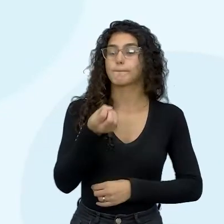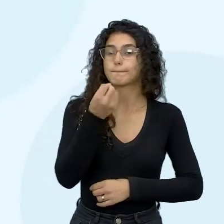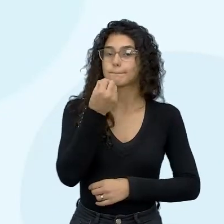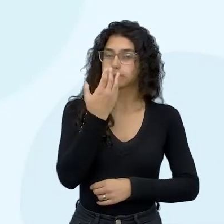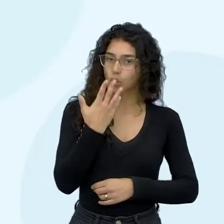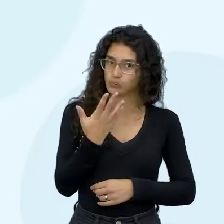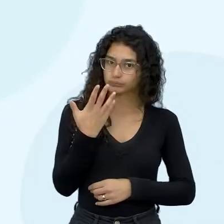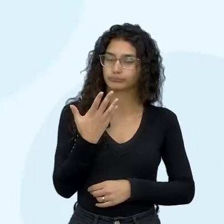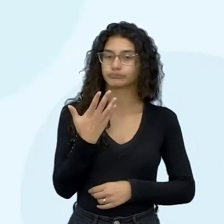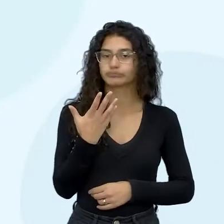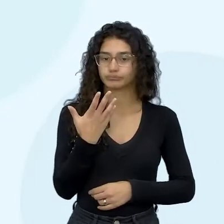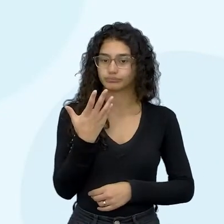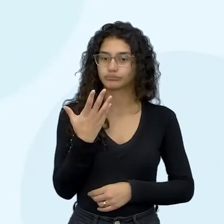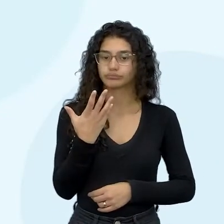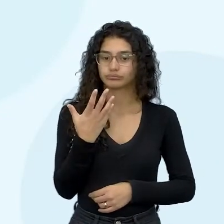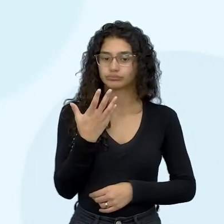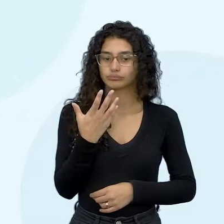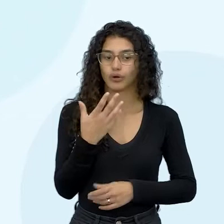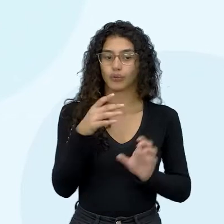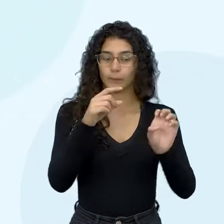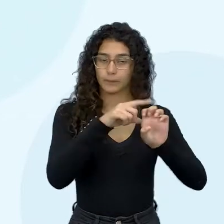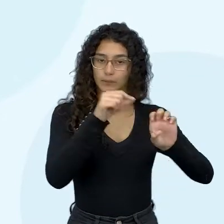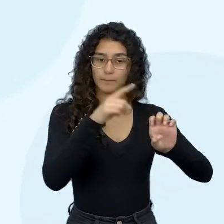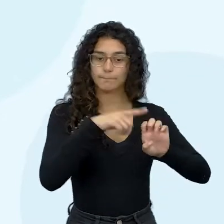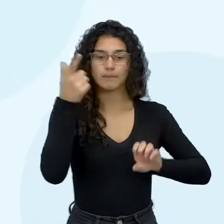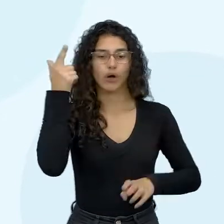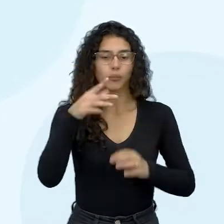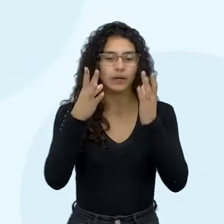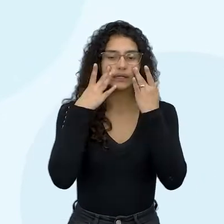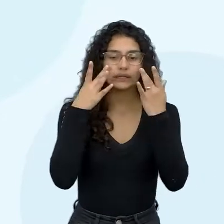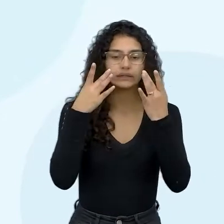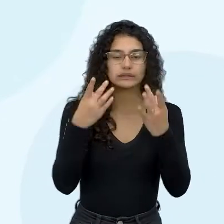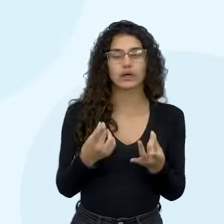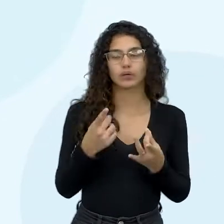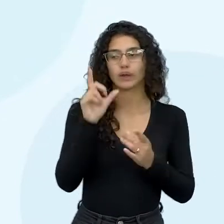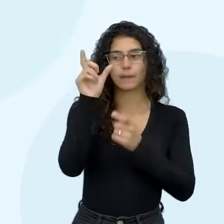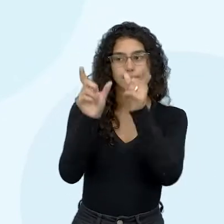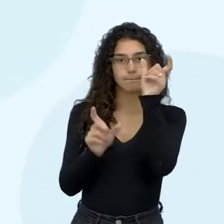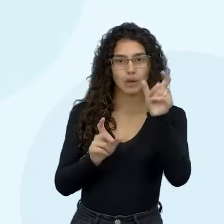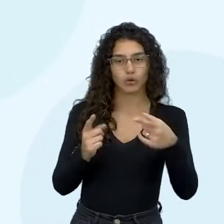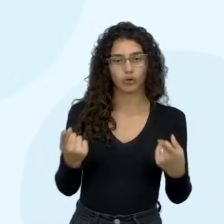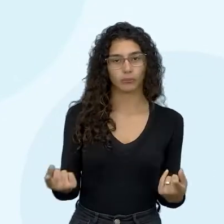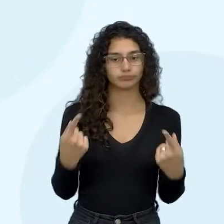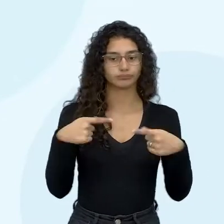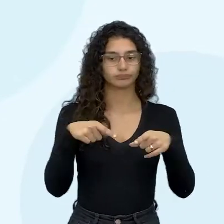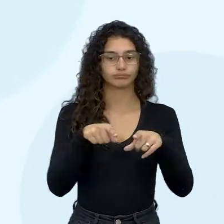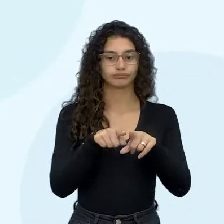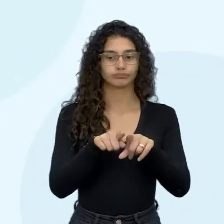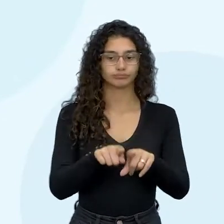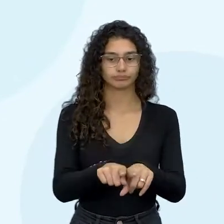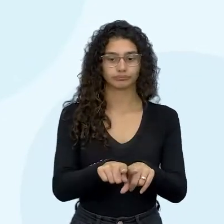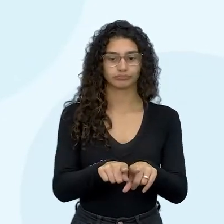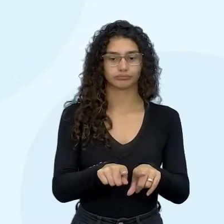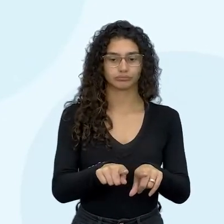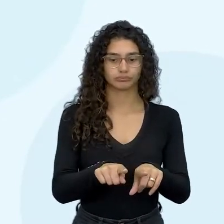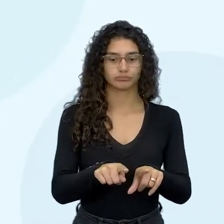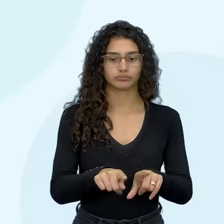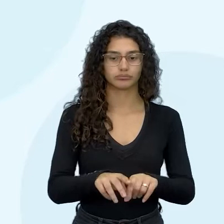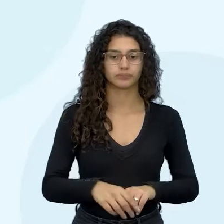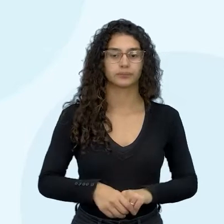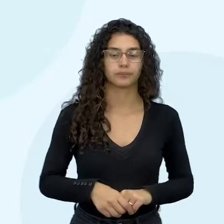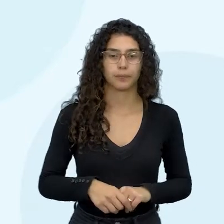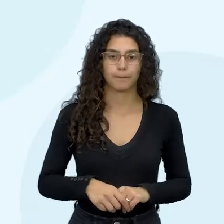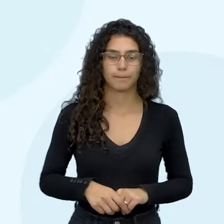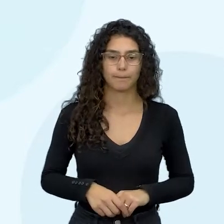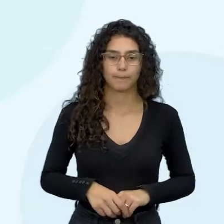olha só, do empreendimento, para conseguir chamar a atenção dos possíveis